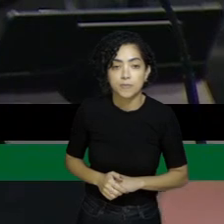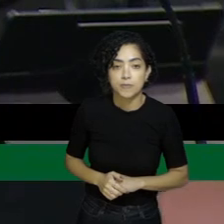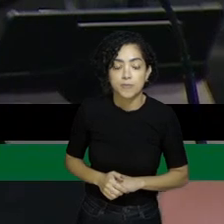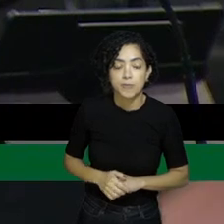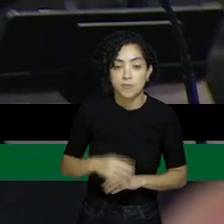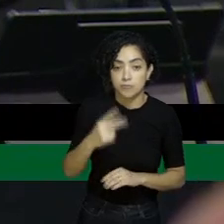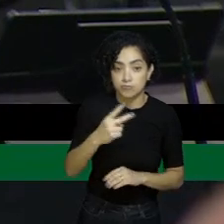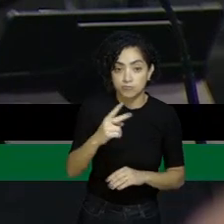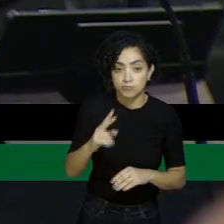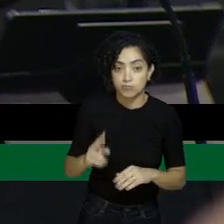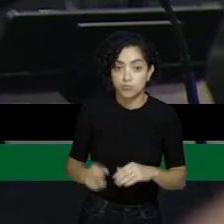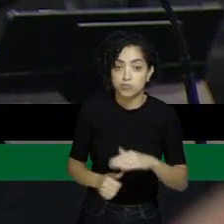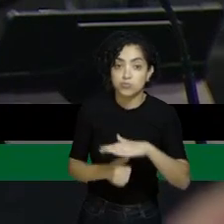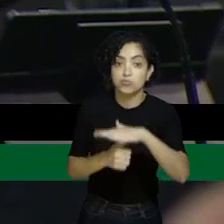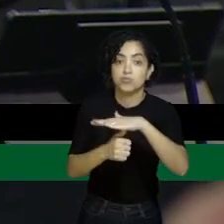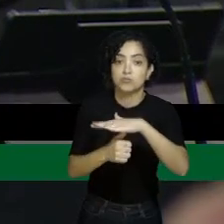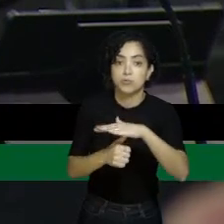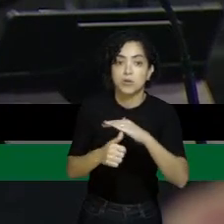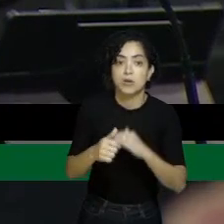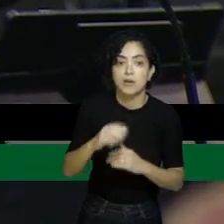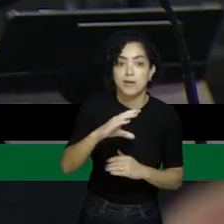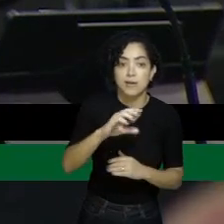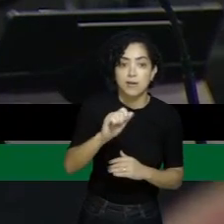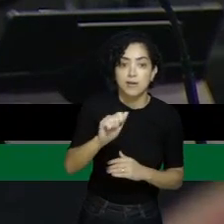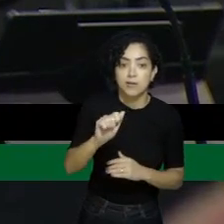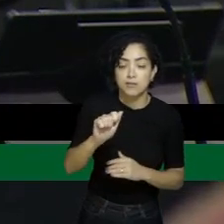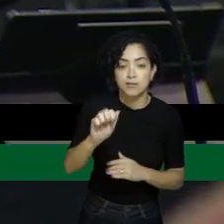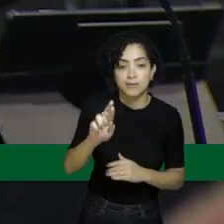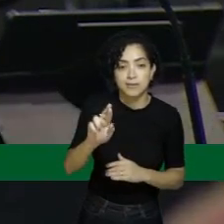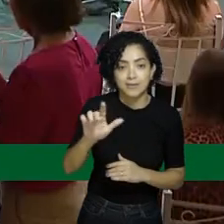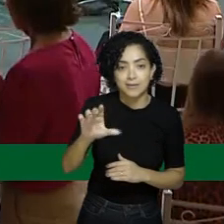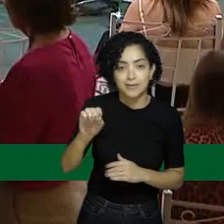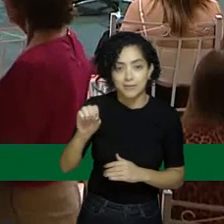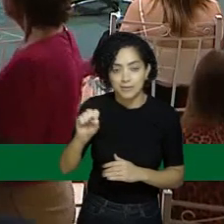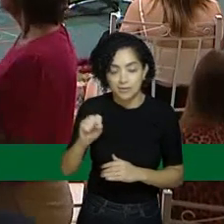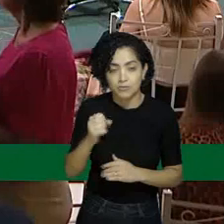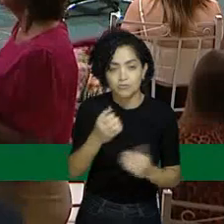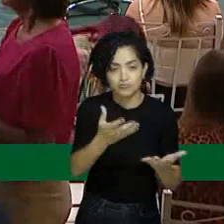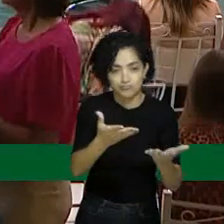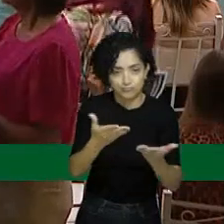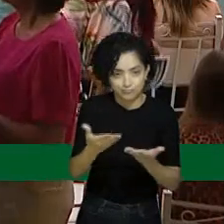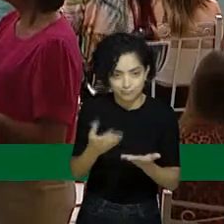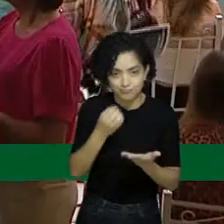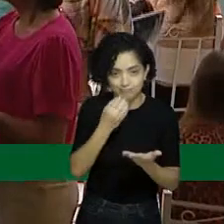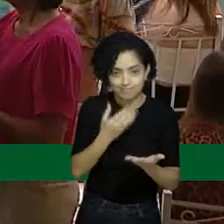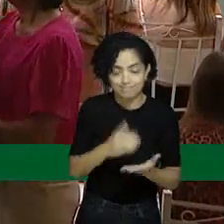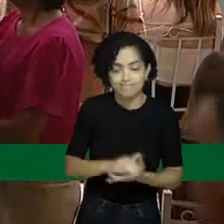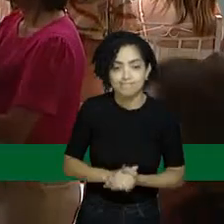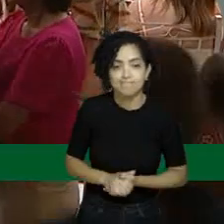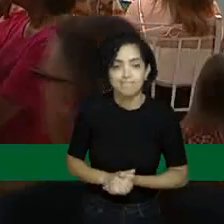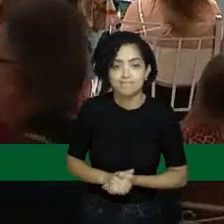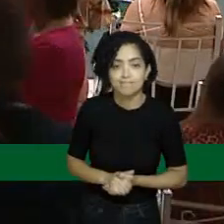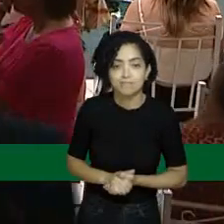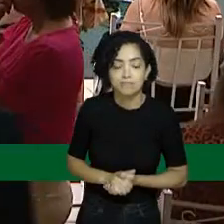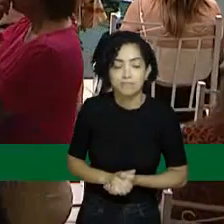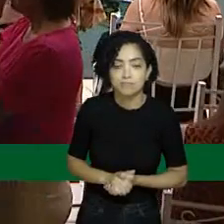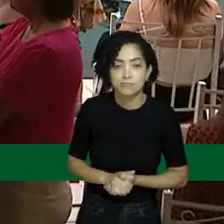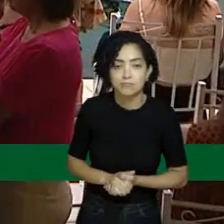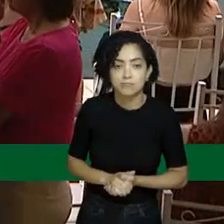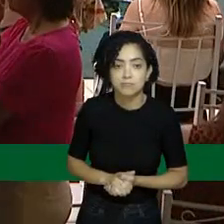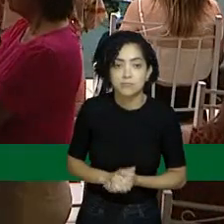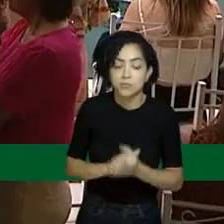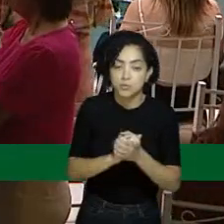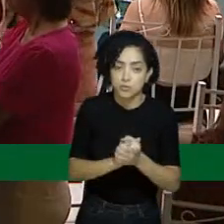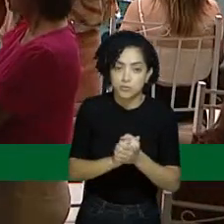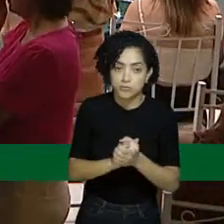da UNOESC, Professor Carlos Eduardo Carvalho. Sejam todos bem-vindos. Agora sim, com a palavra. Saudar aqui,